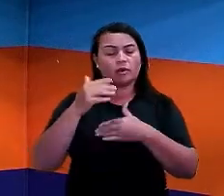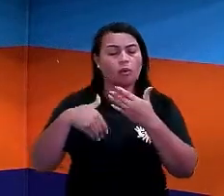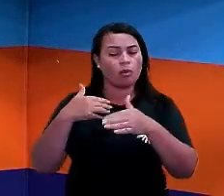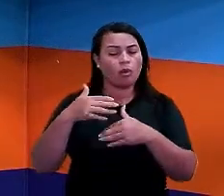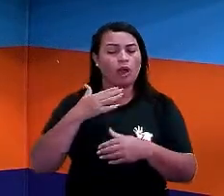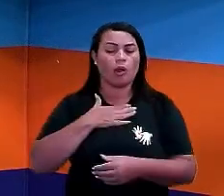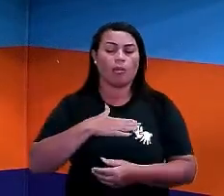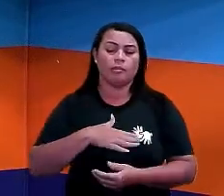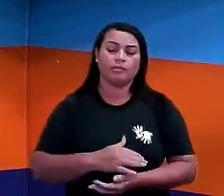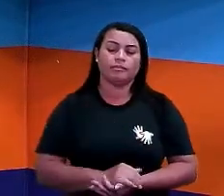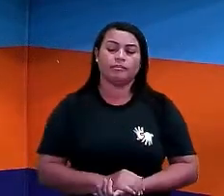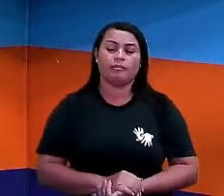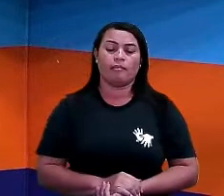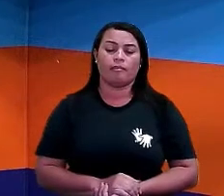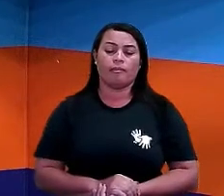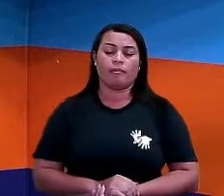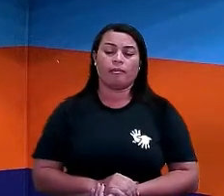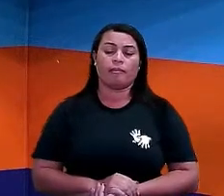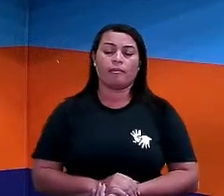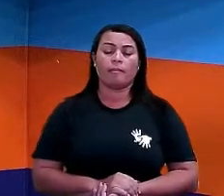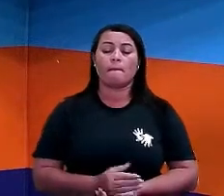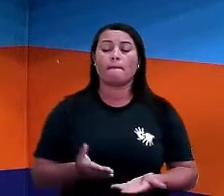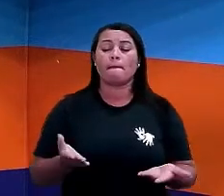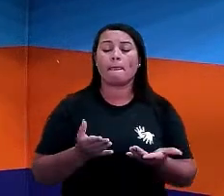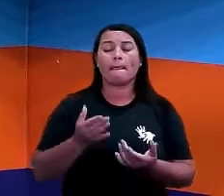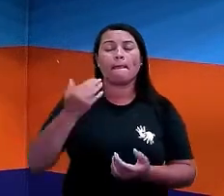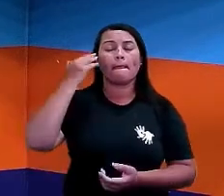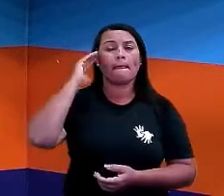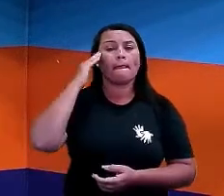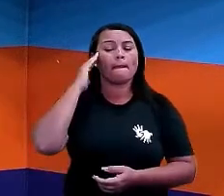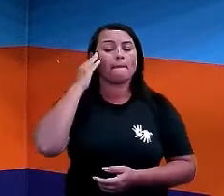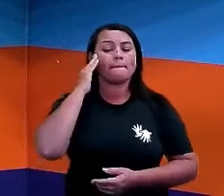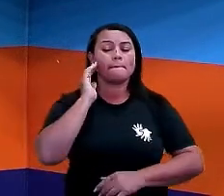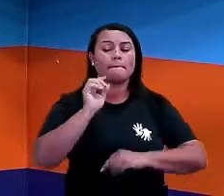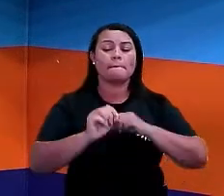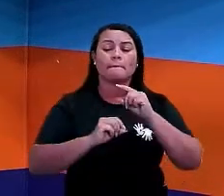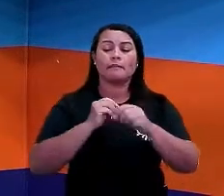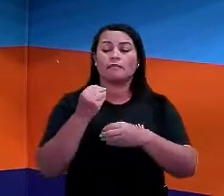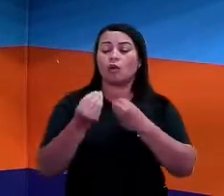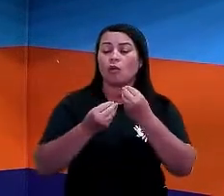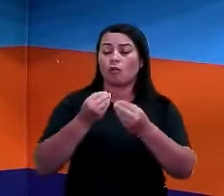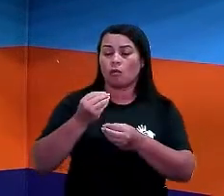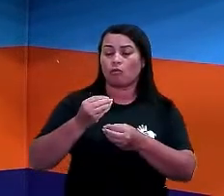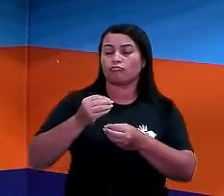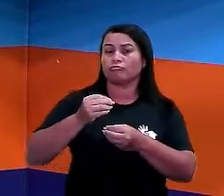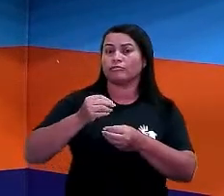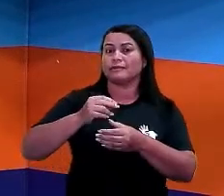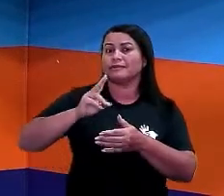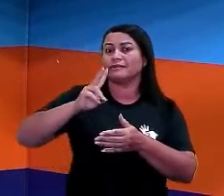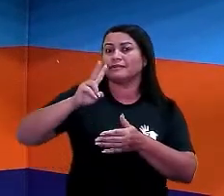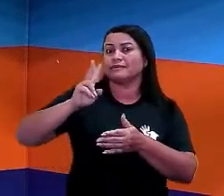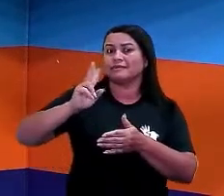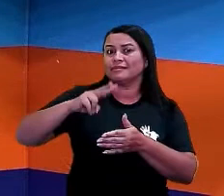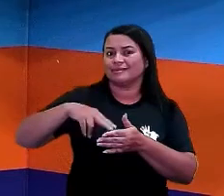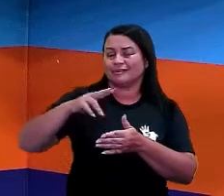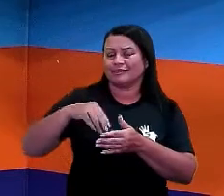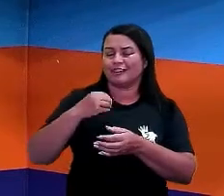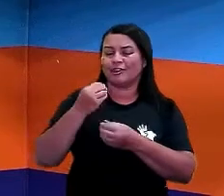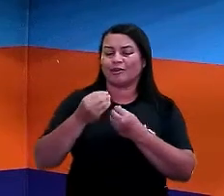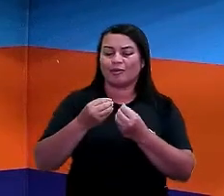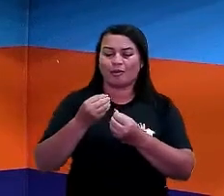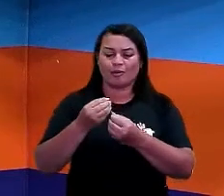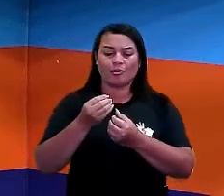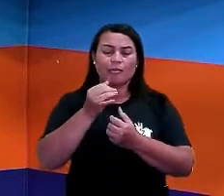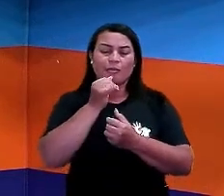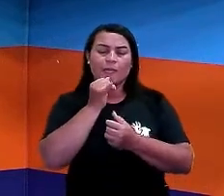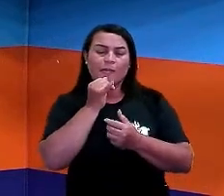durante a aula. Agora a gente precisa entender como é que a gente lê essas frações, tá? Porque você